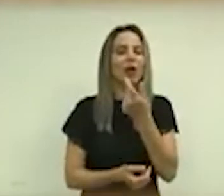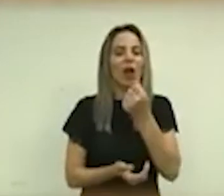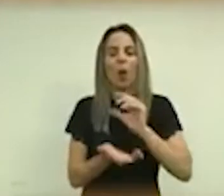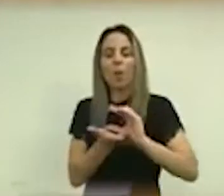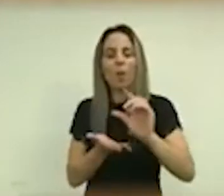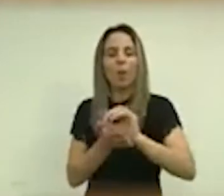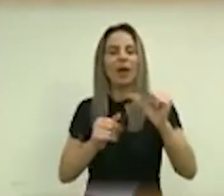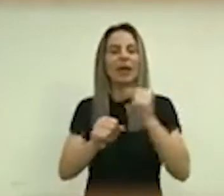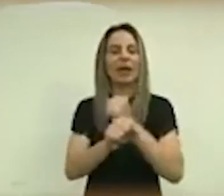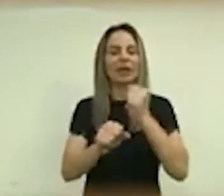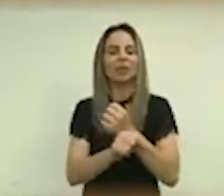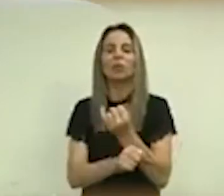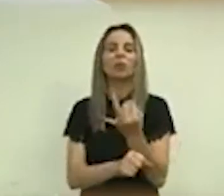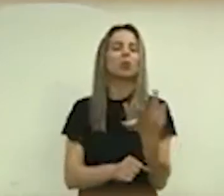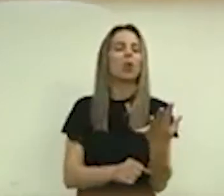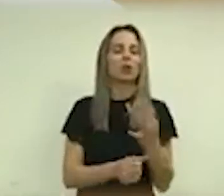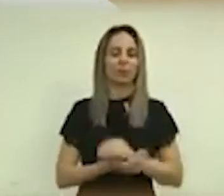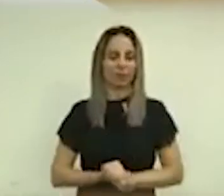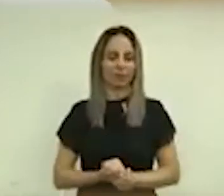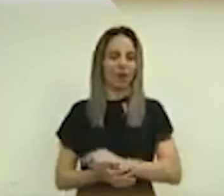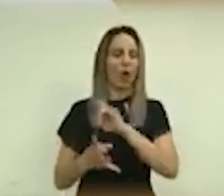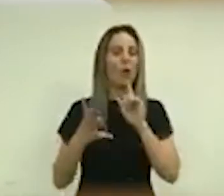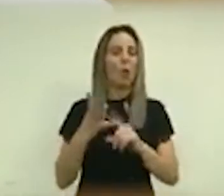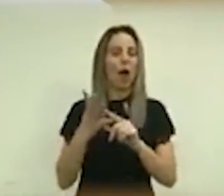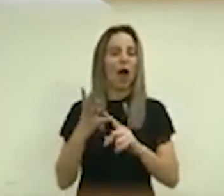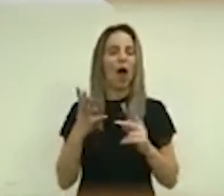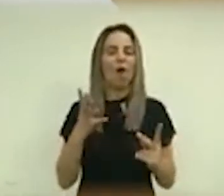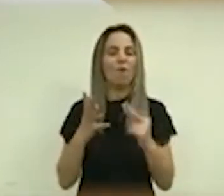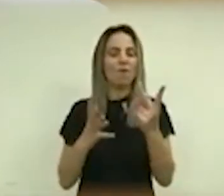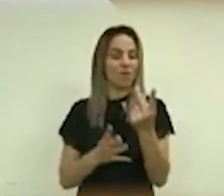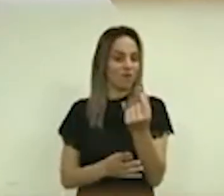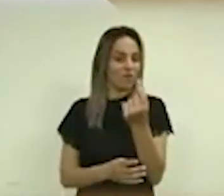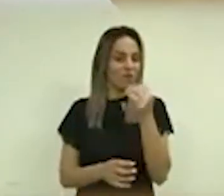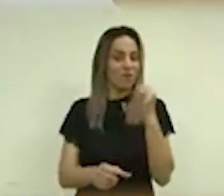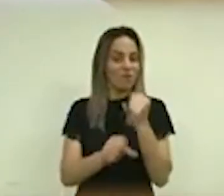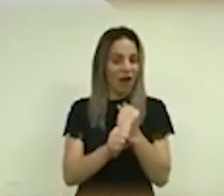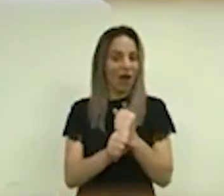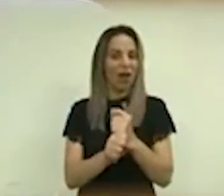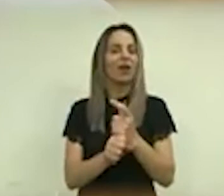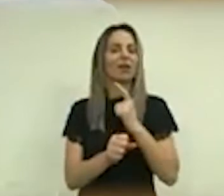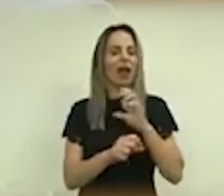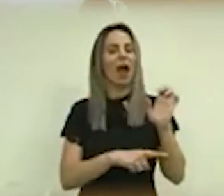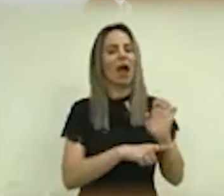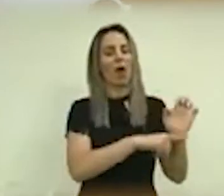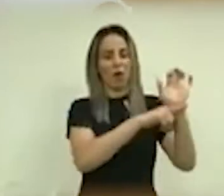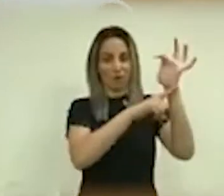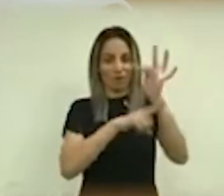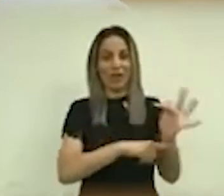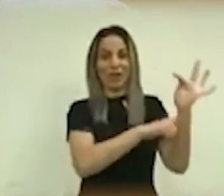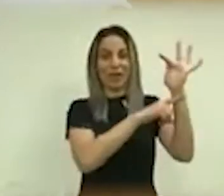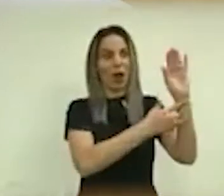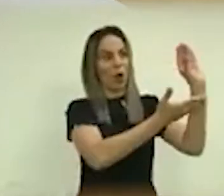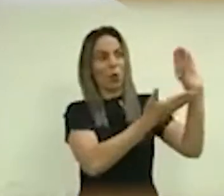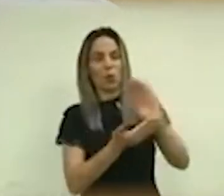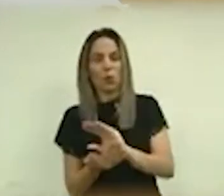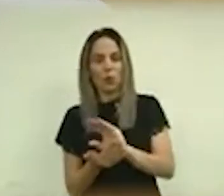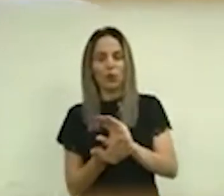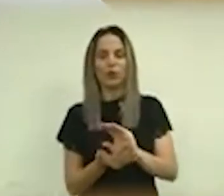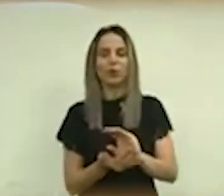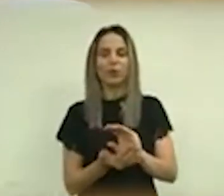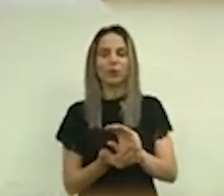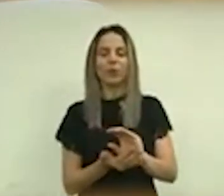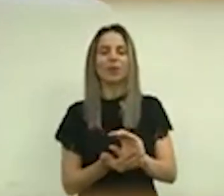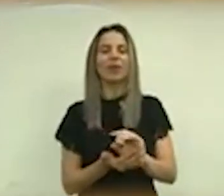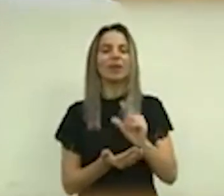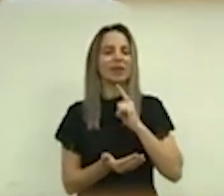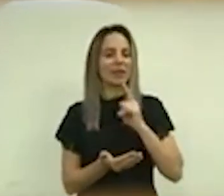da unidade de saúde? 4. O valor citado nesse requerimento foi enviado pelo governo federal? Que foi enviado pelo